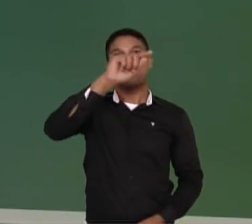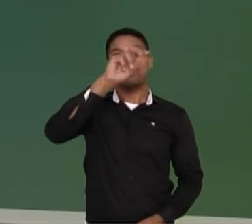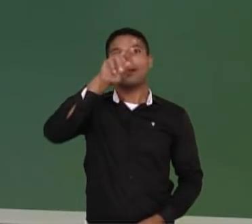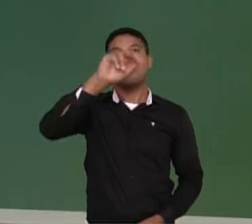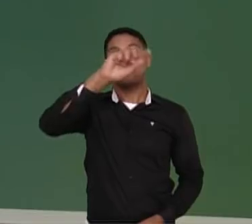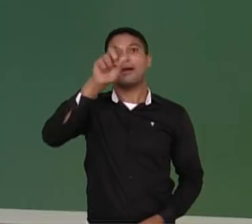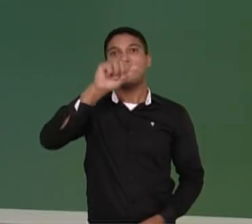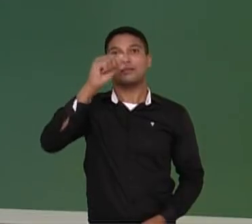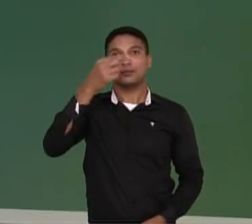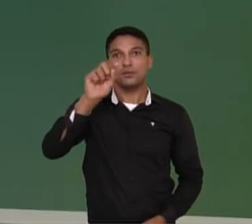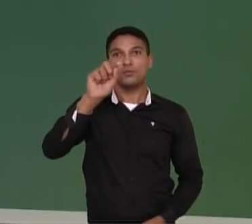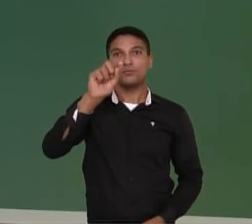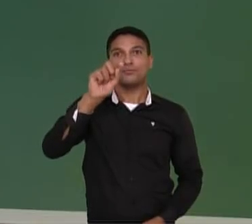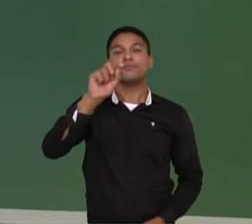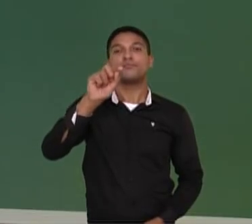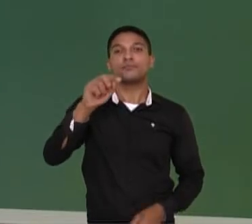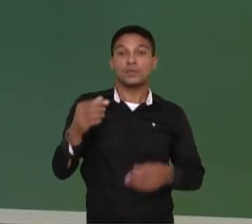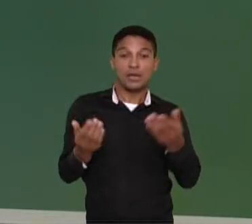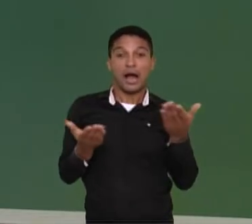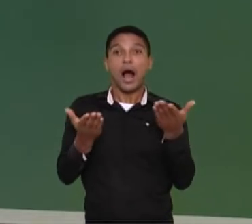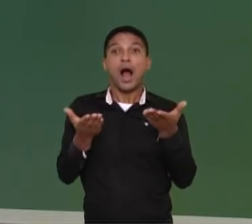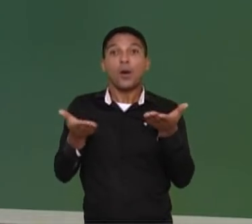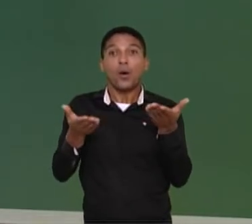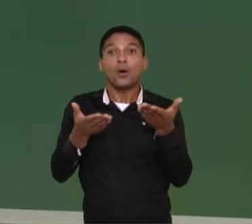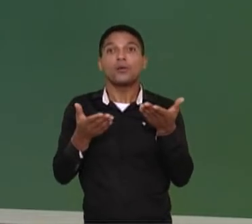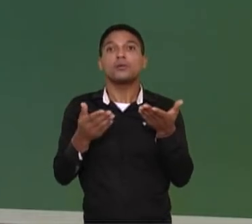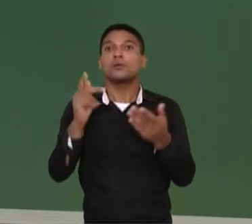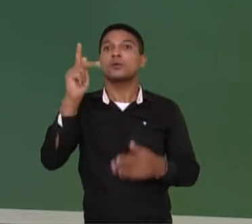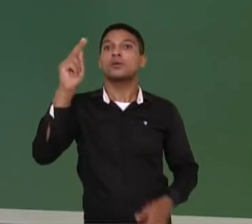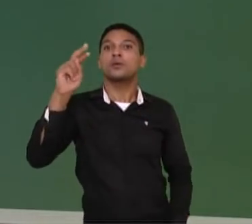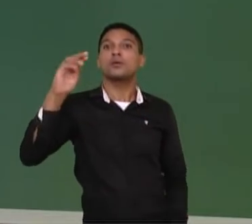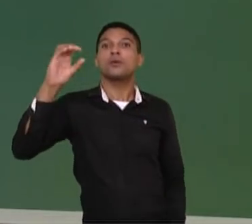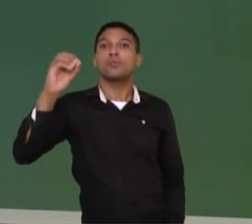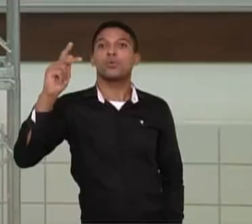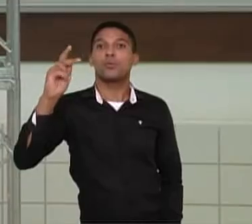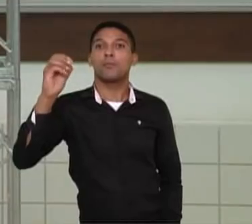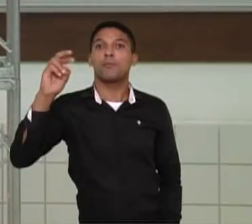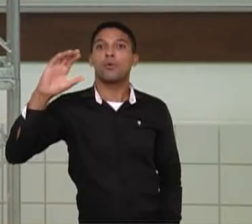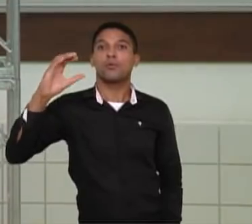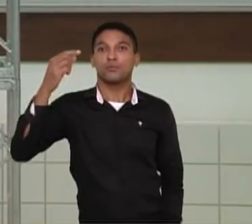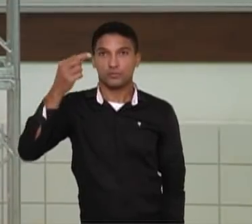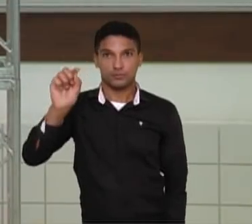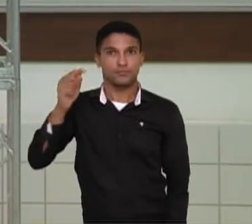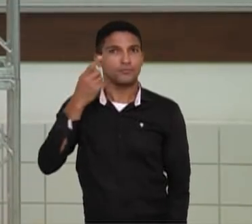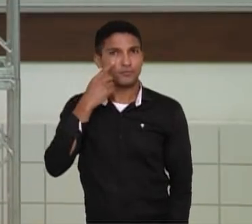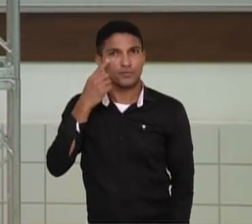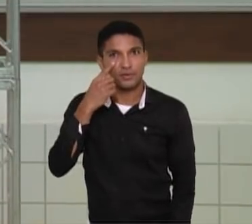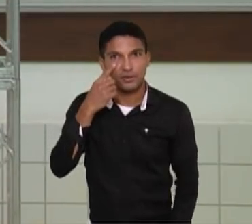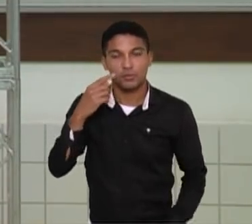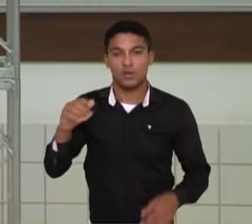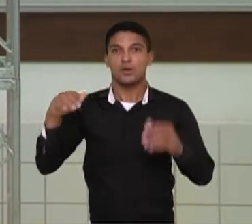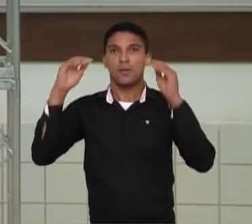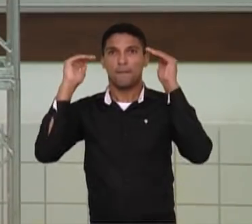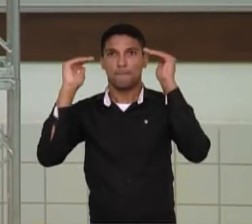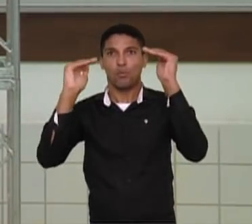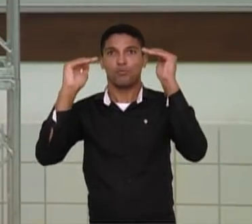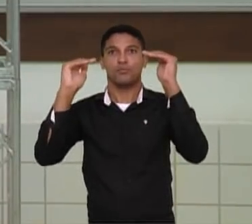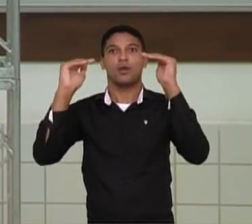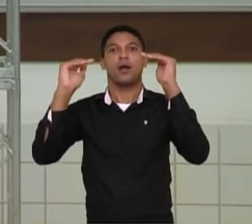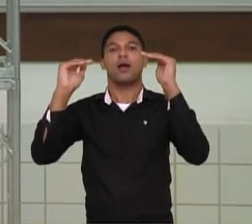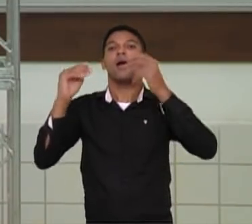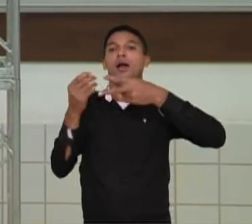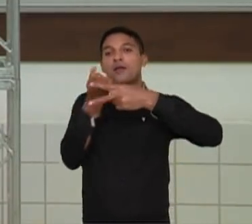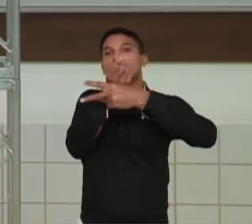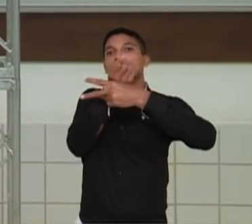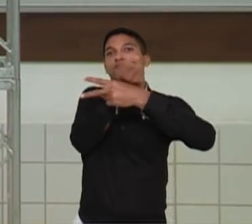o que é a minha proporção? A minha proporção é quando eu comparo, né, duas razões. Aí na comparação de